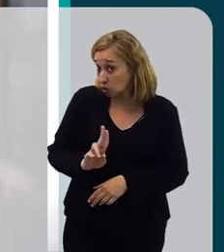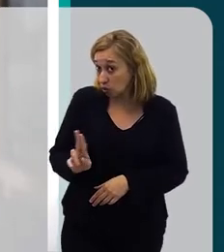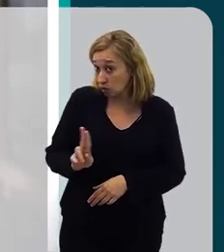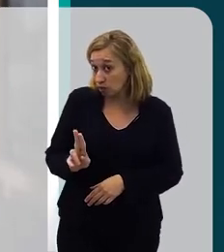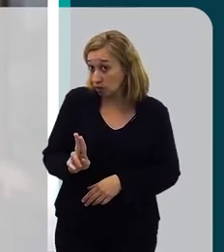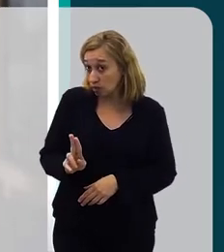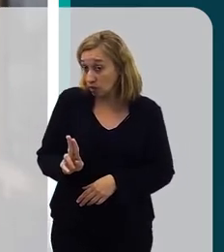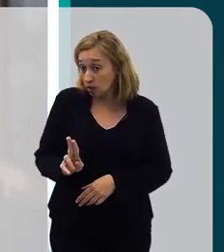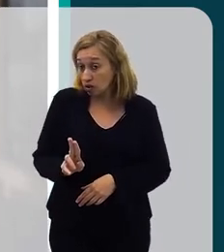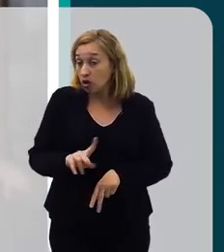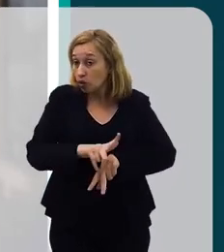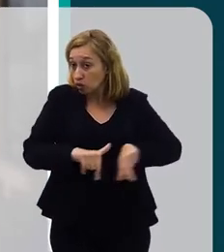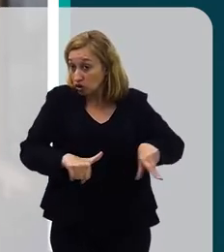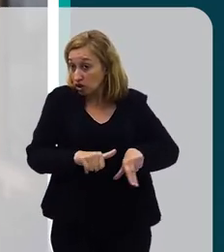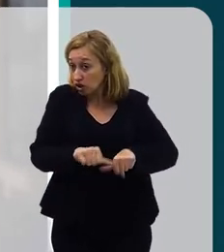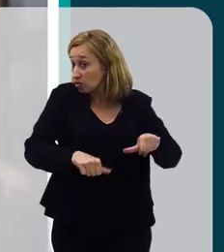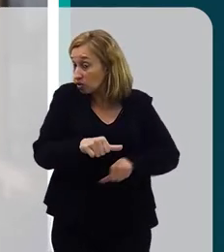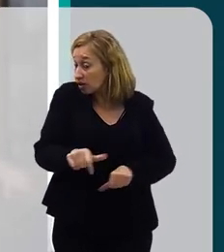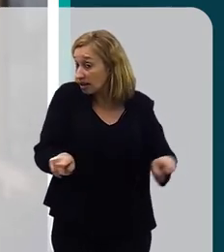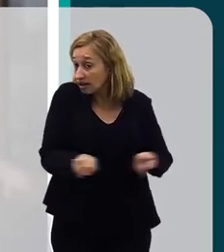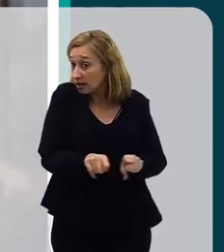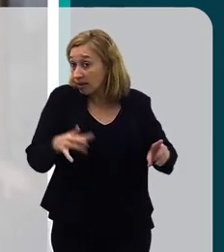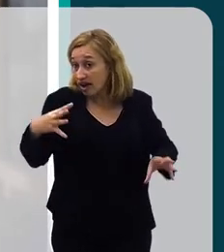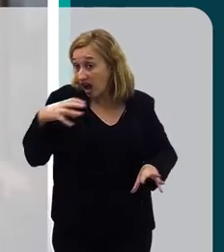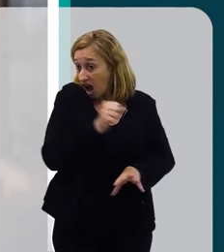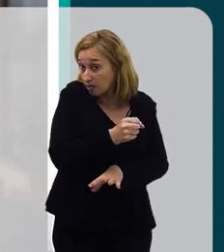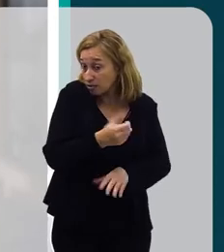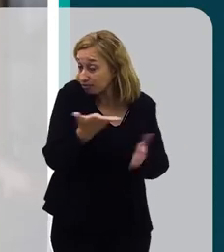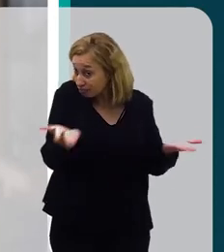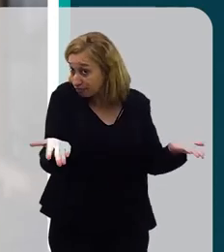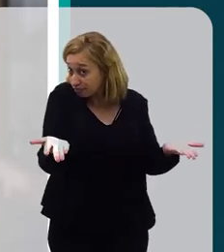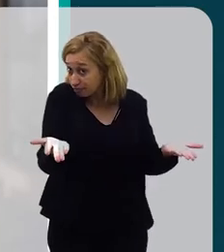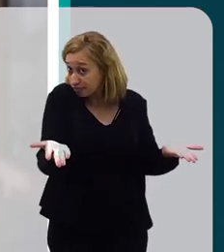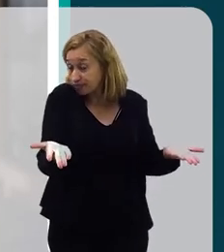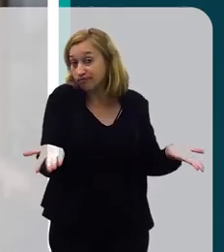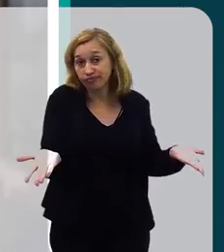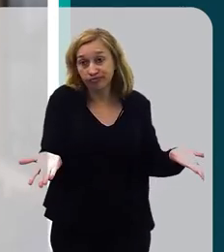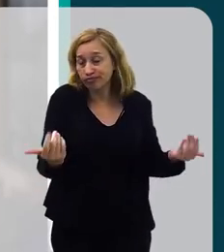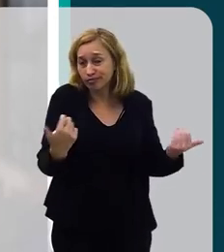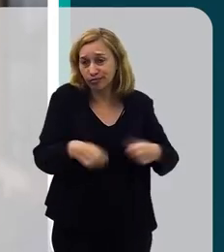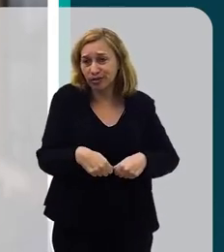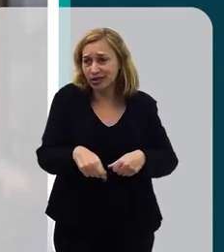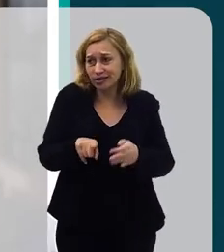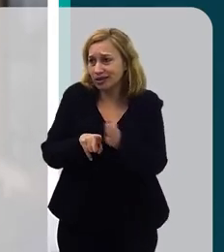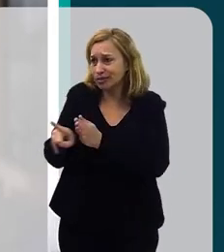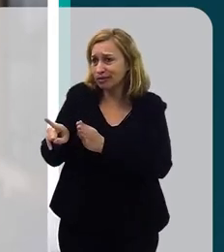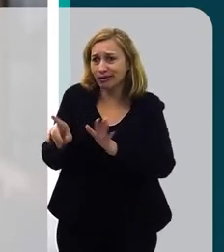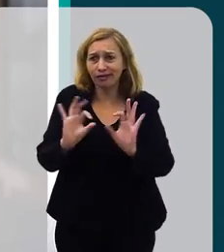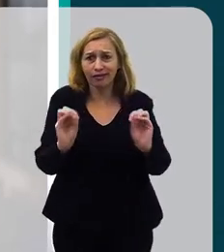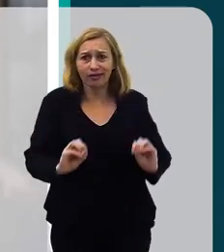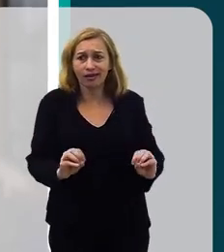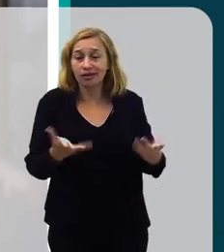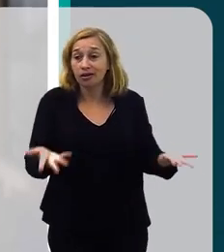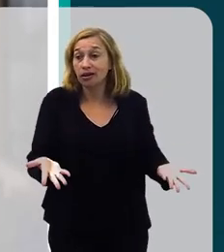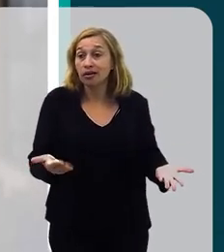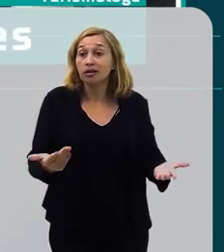mudando seu nome, o gênero tem que vir automaticamente ser mudado, né? Não